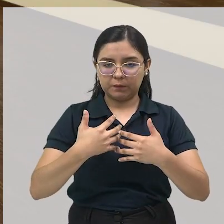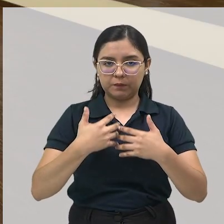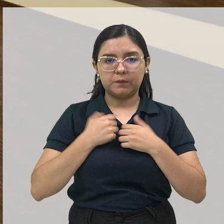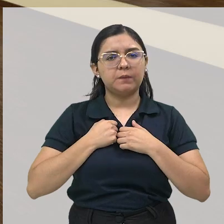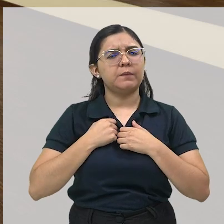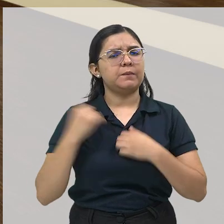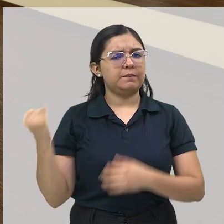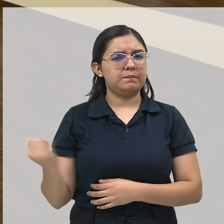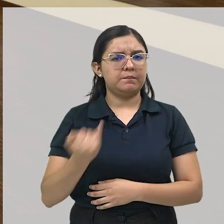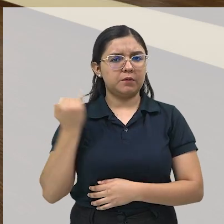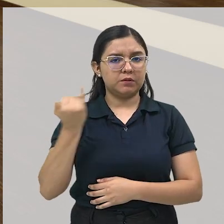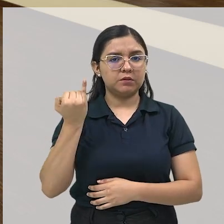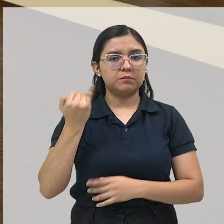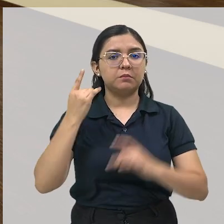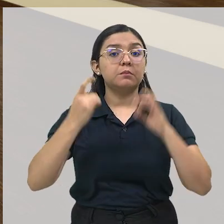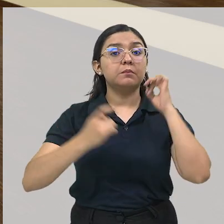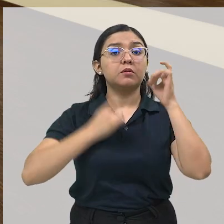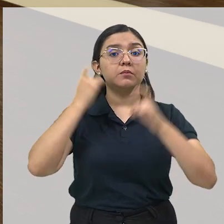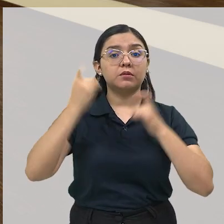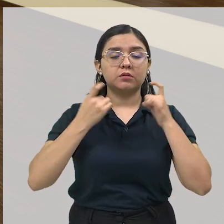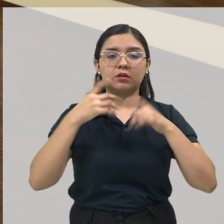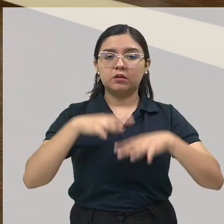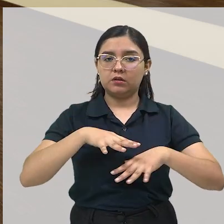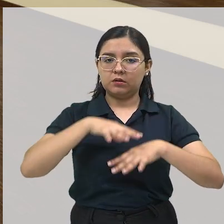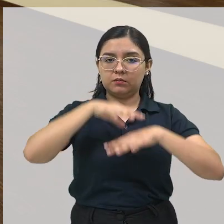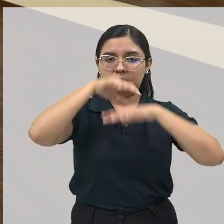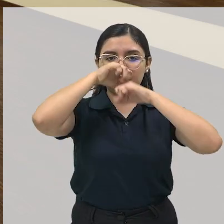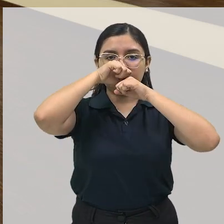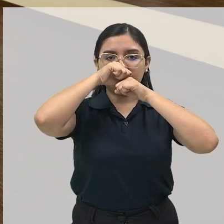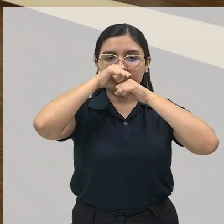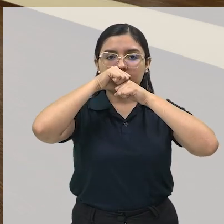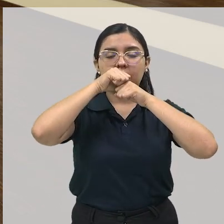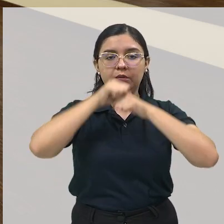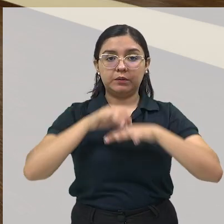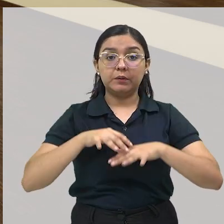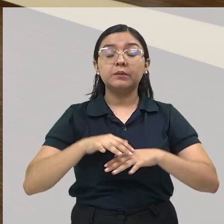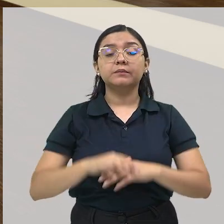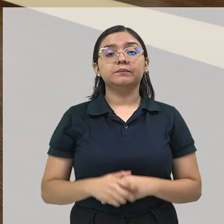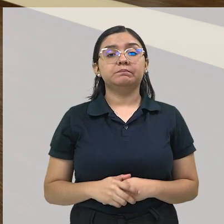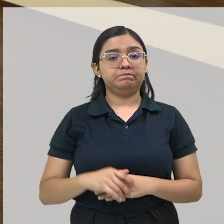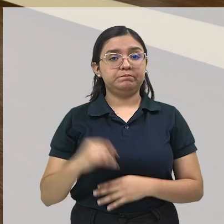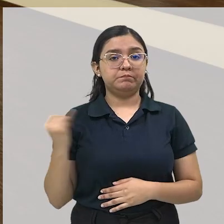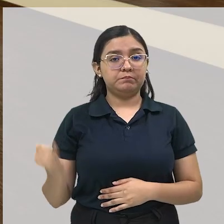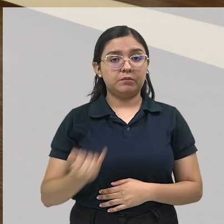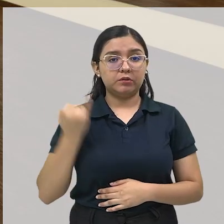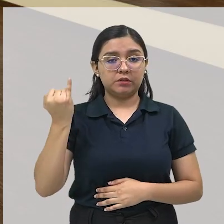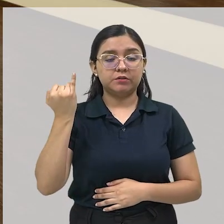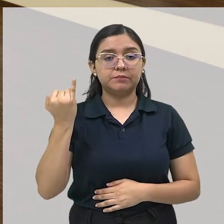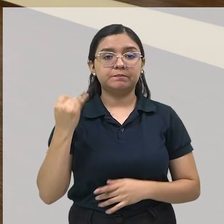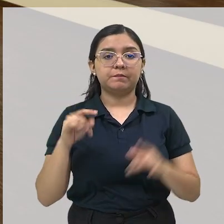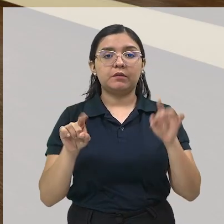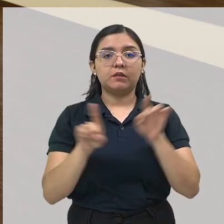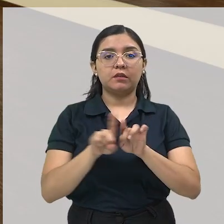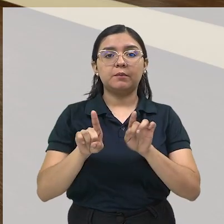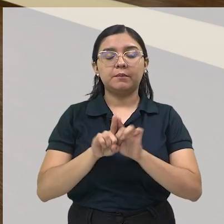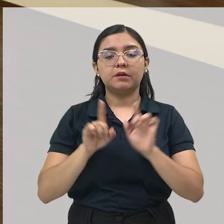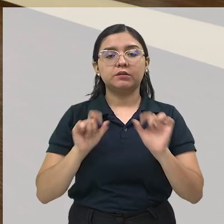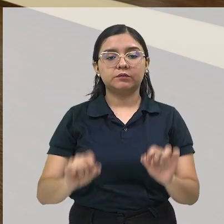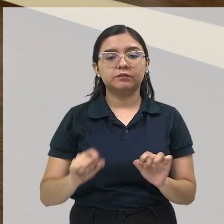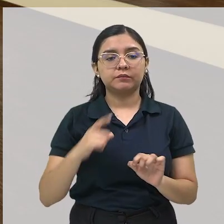elemento fundamental, a preocupação com inspirar e expirar. A importância